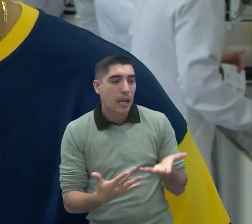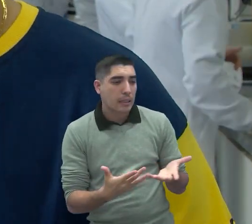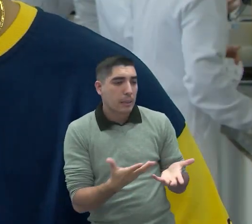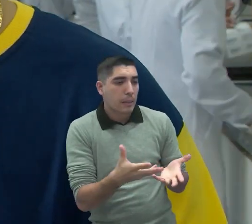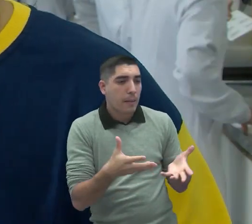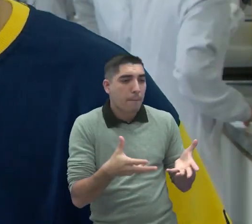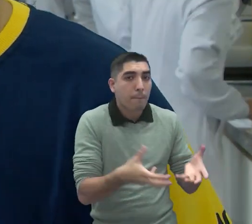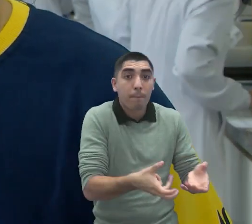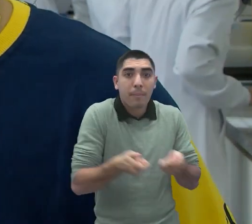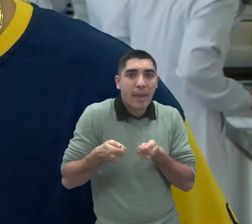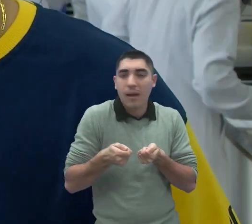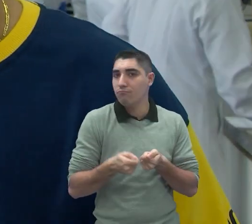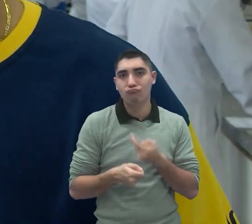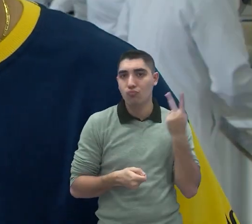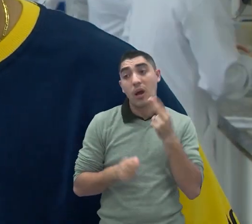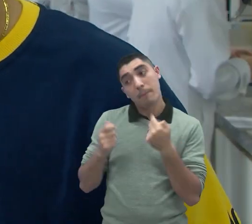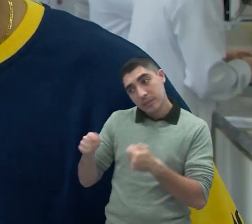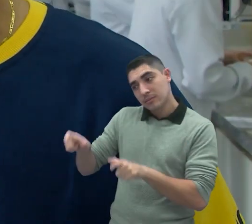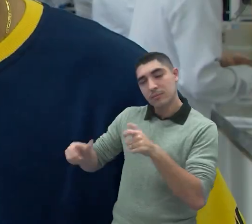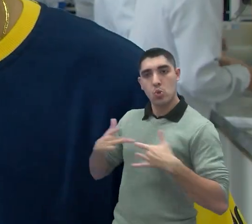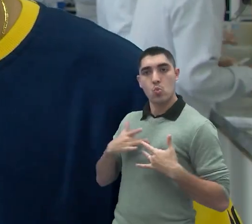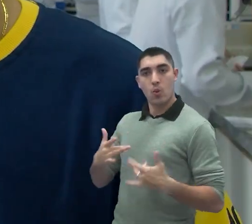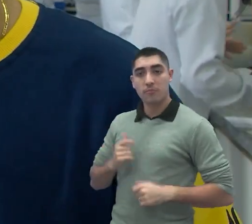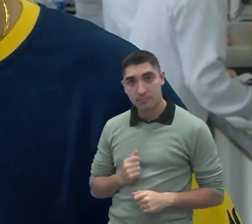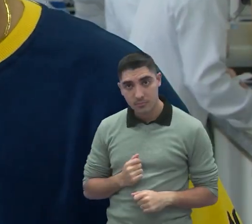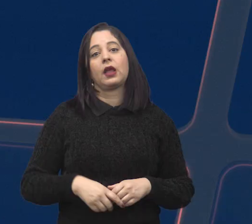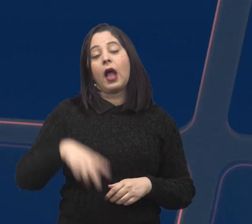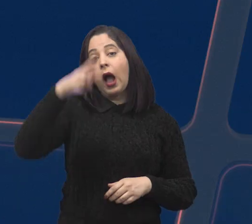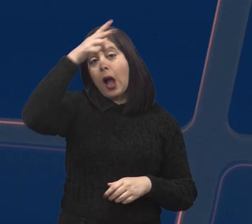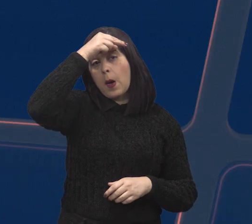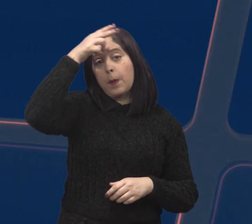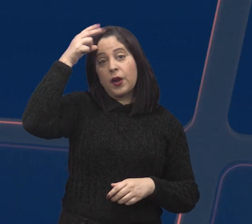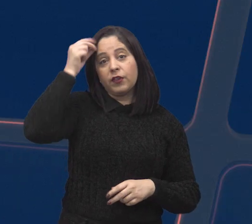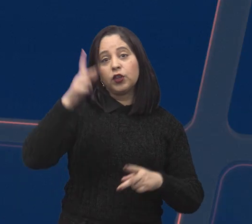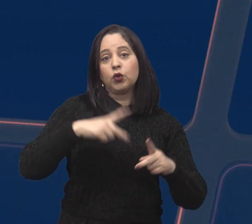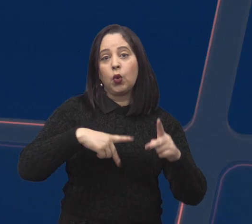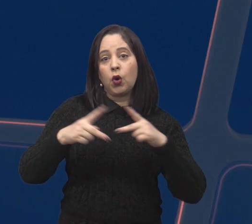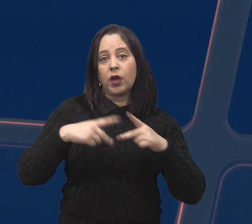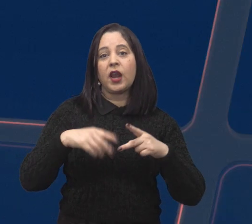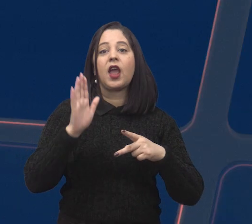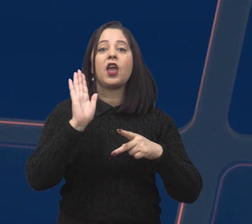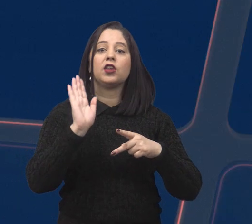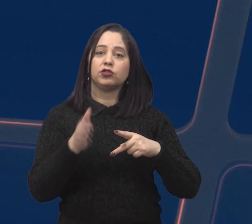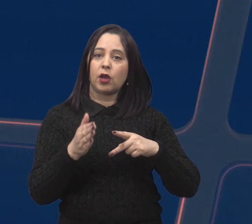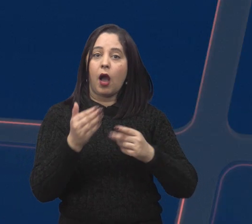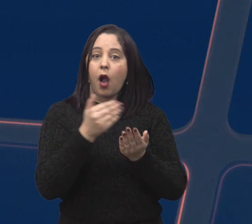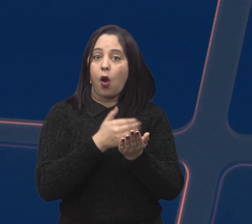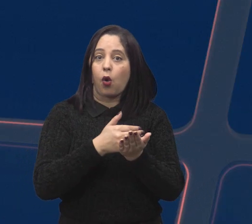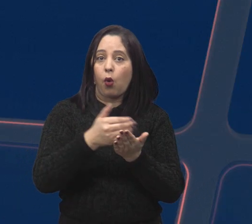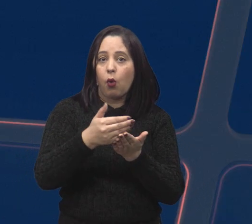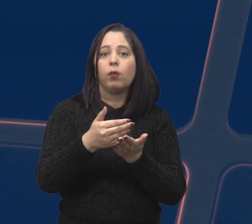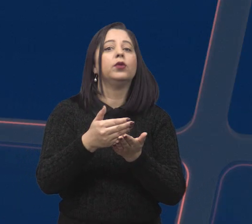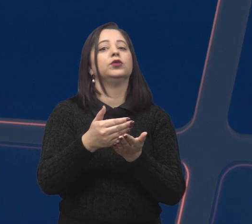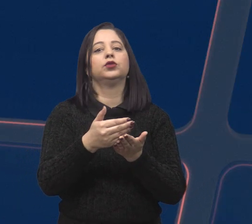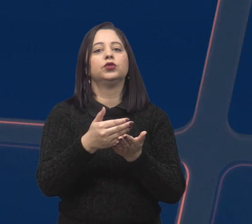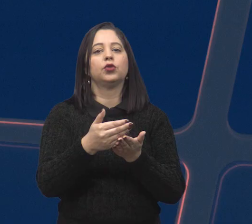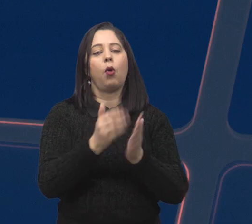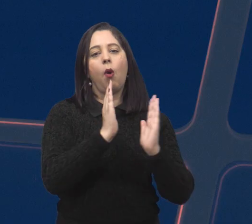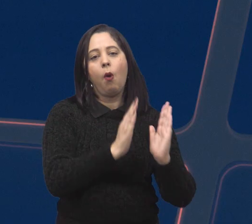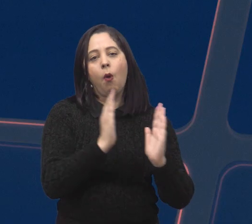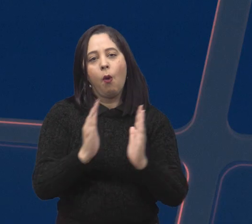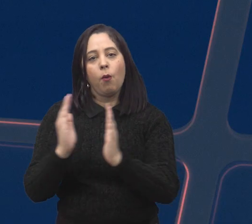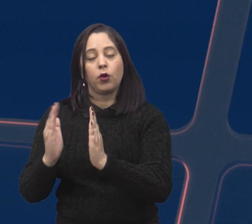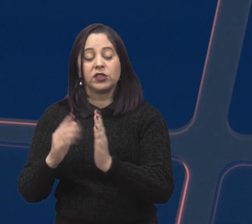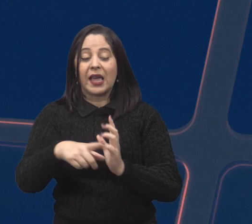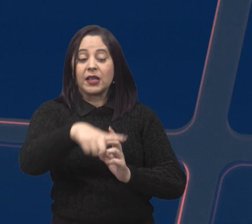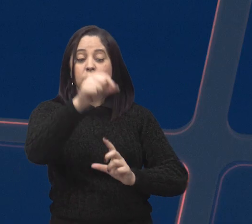doação que não a partir desse gesto de amor que é a doação de sangue. A Prefeitura de São José abriu o processo para selecionar